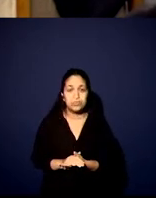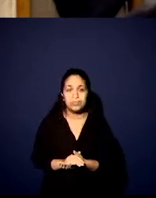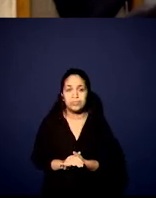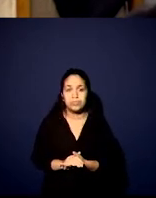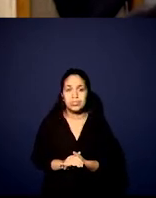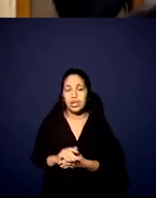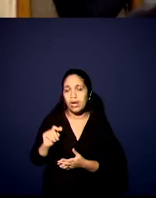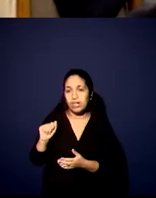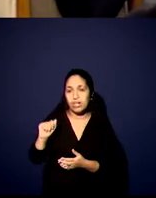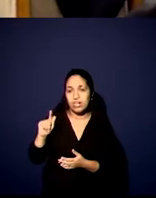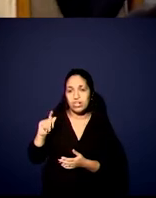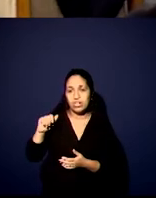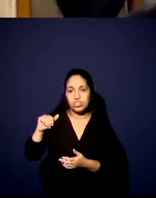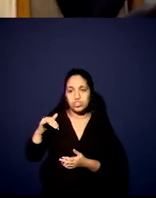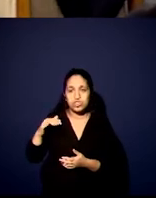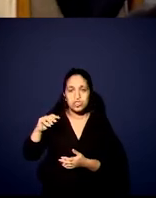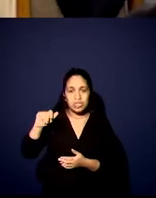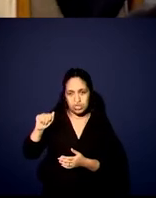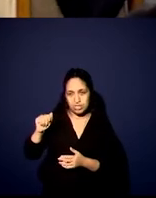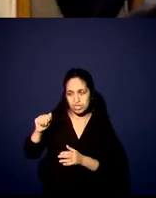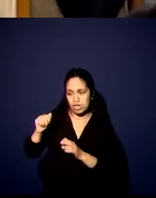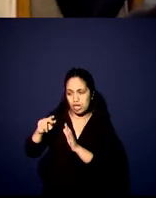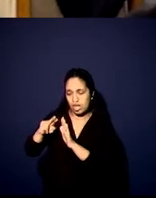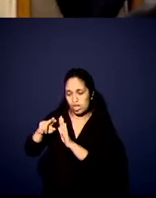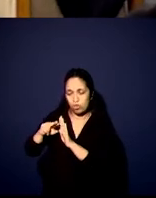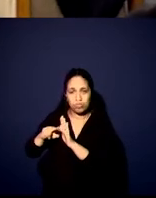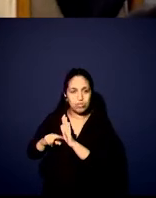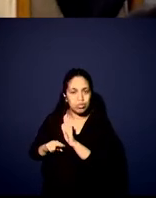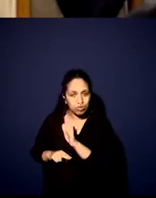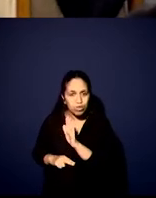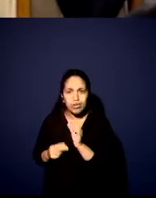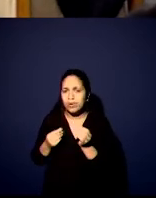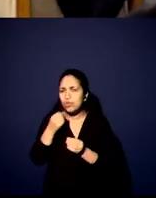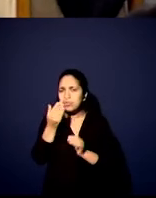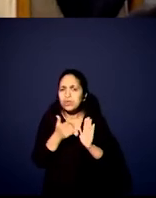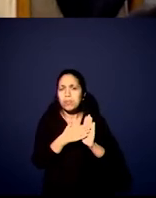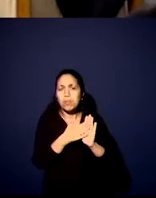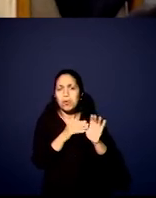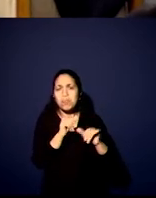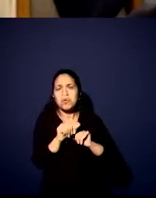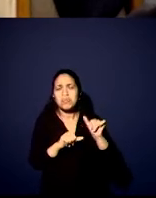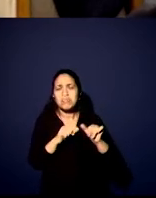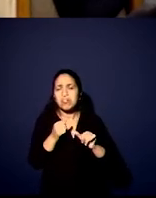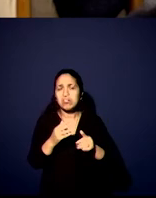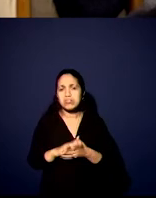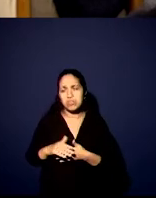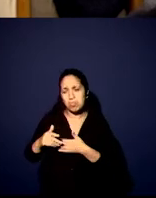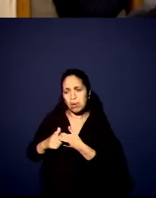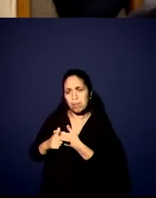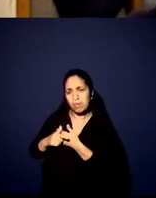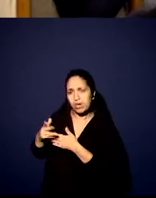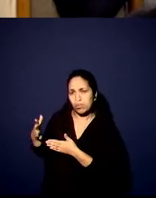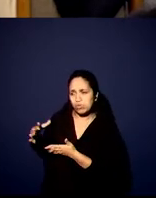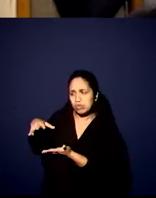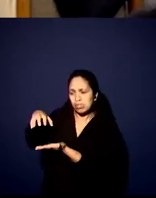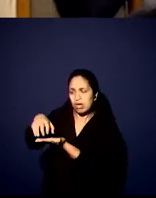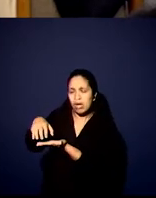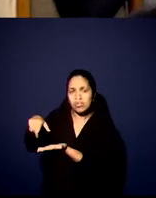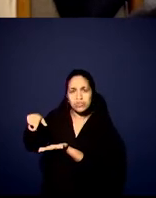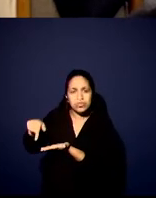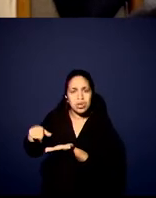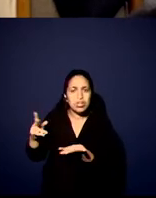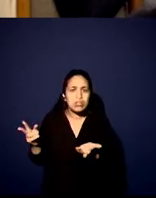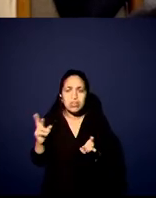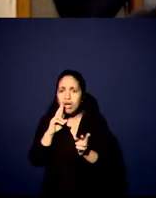agências regulatórias como se houver essas propostas de mudança o papel das agências a